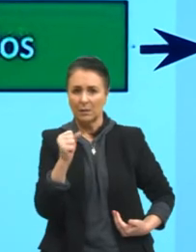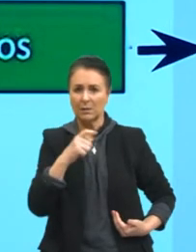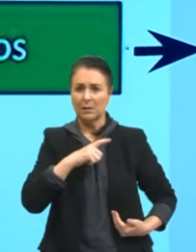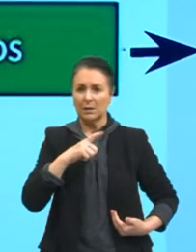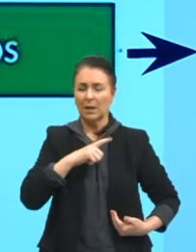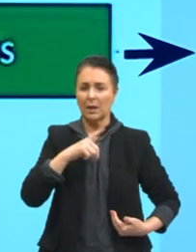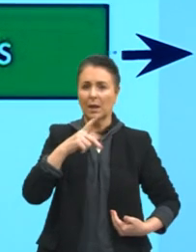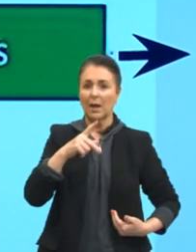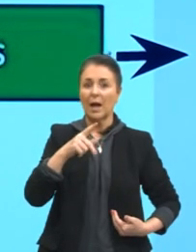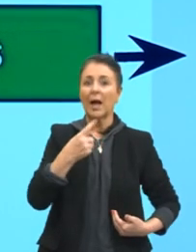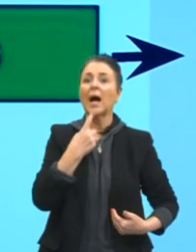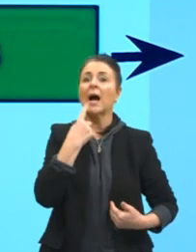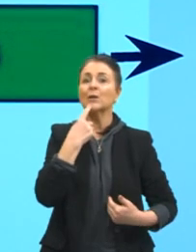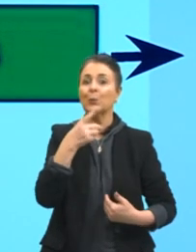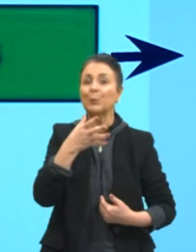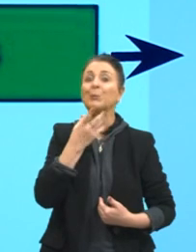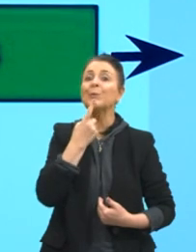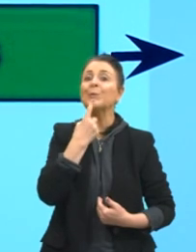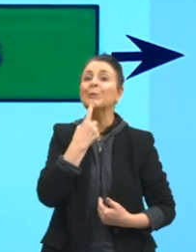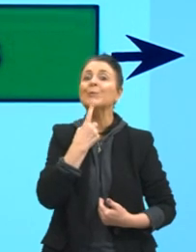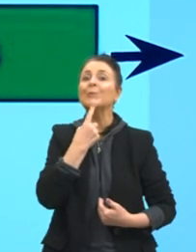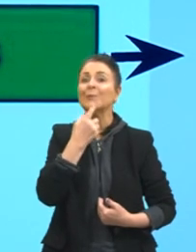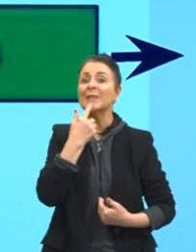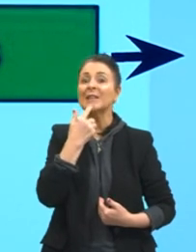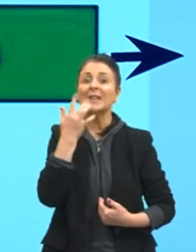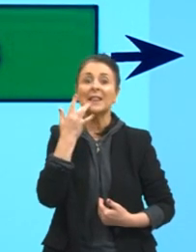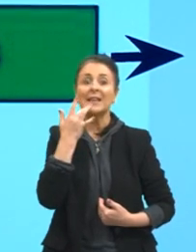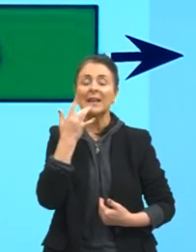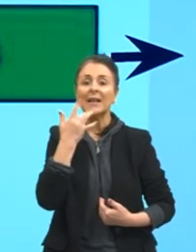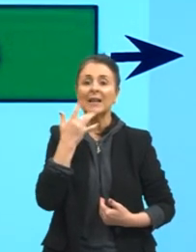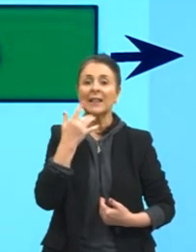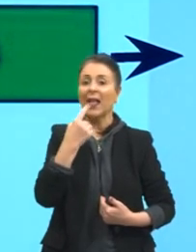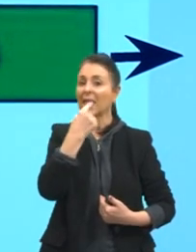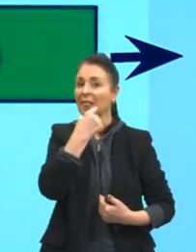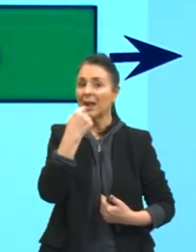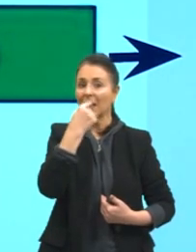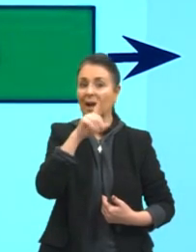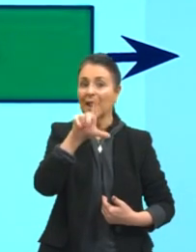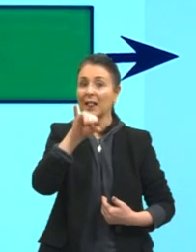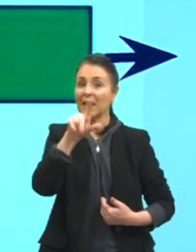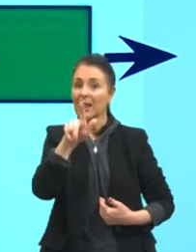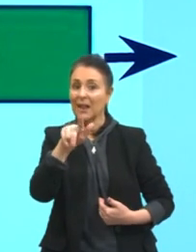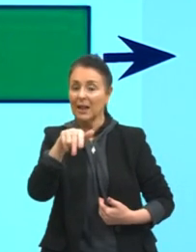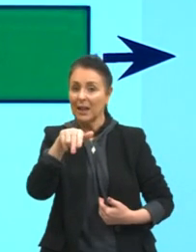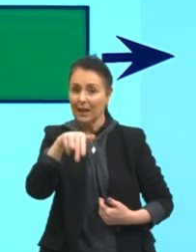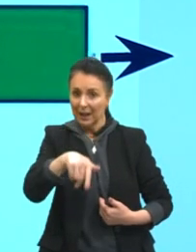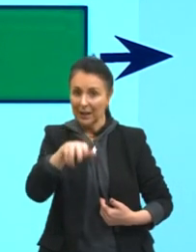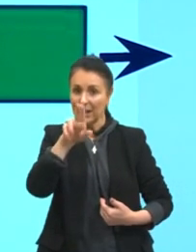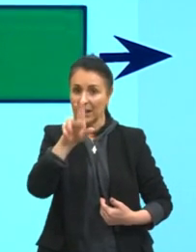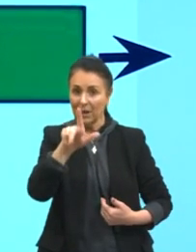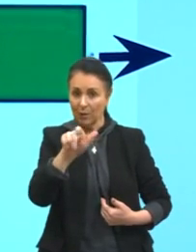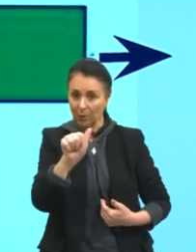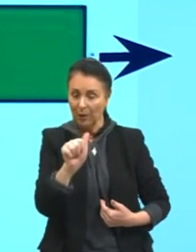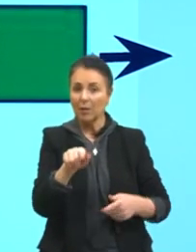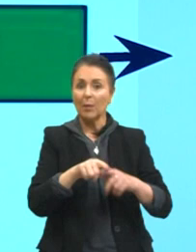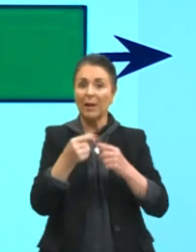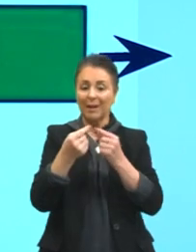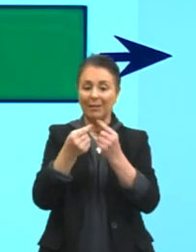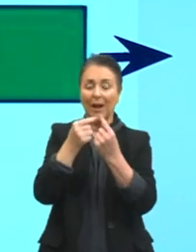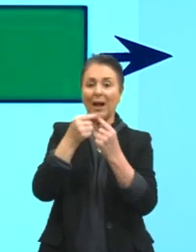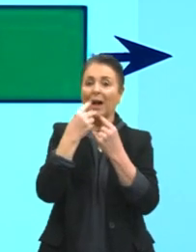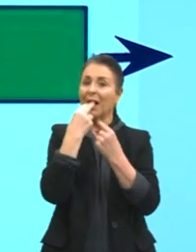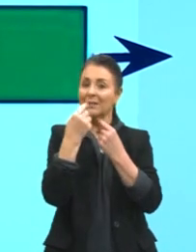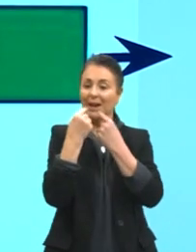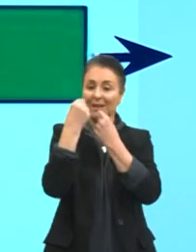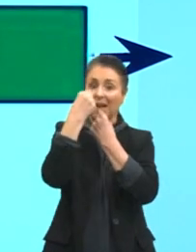palatina e lingual as tonsilas a lingual ela tá bem atrás da língua ação é como se